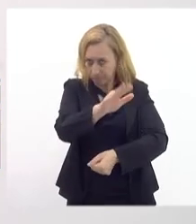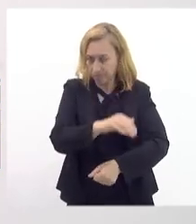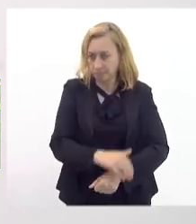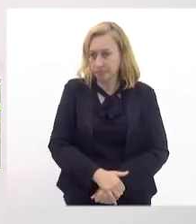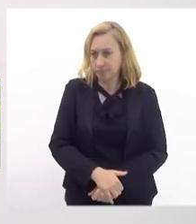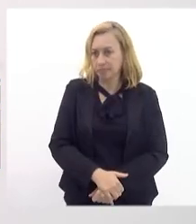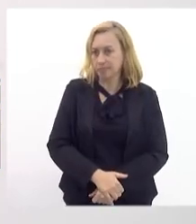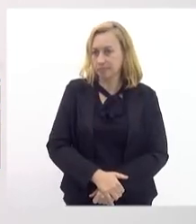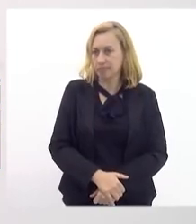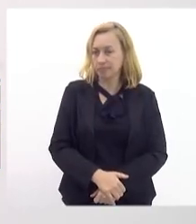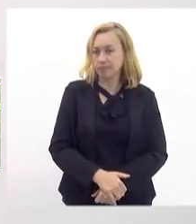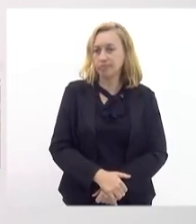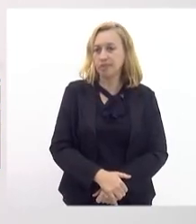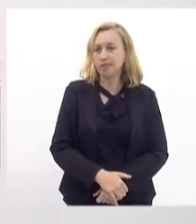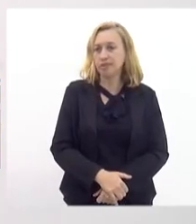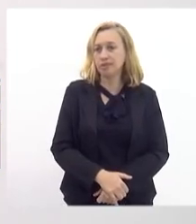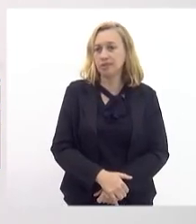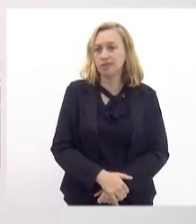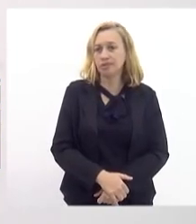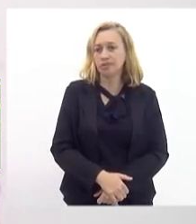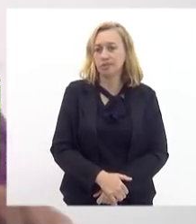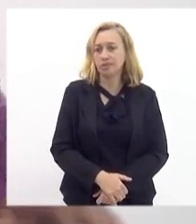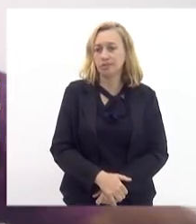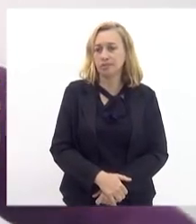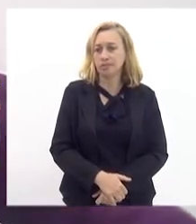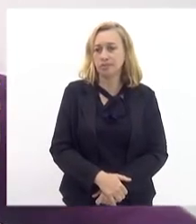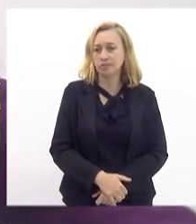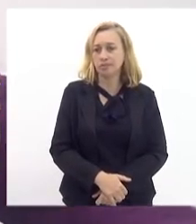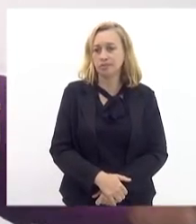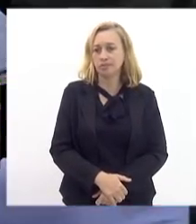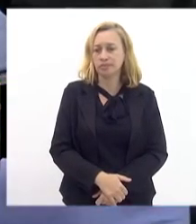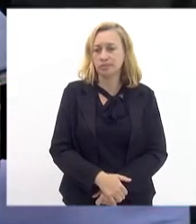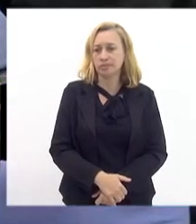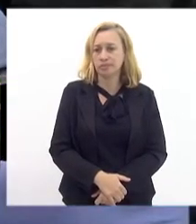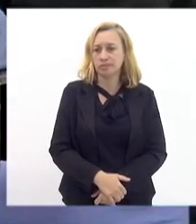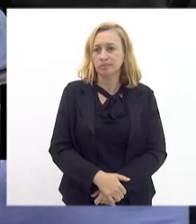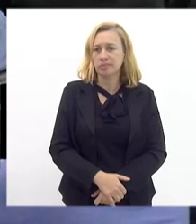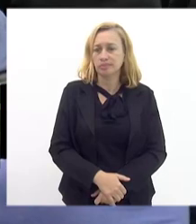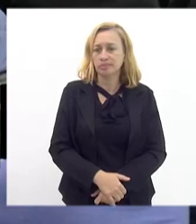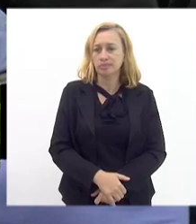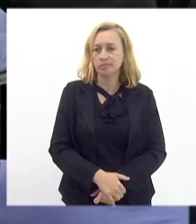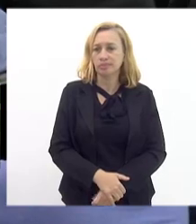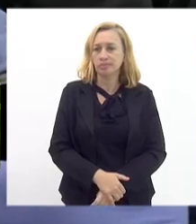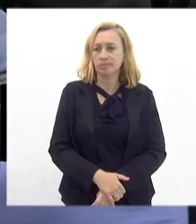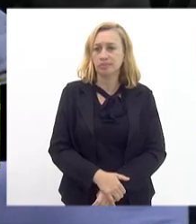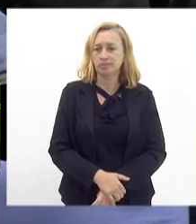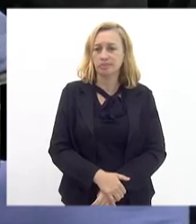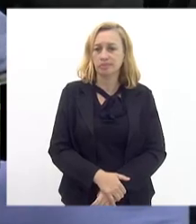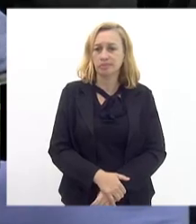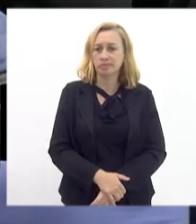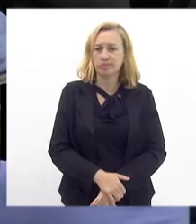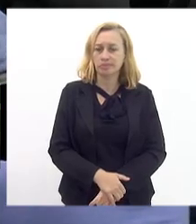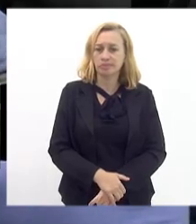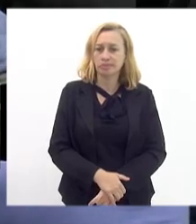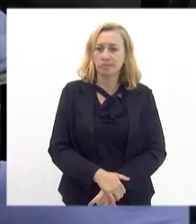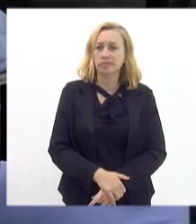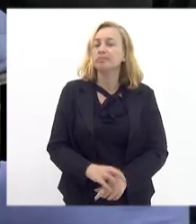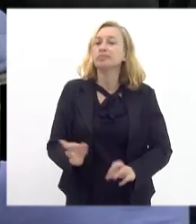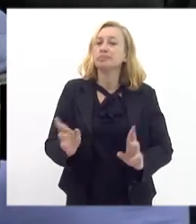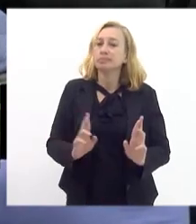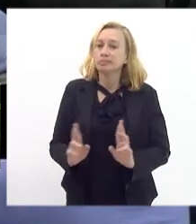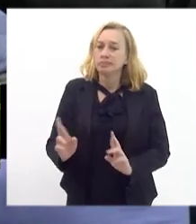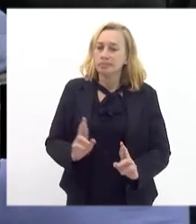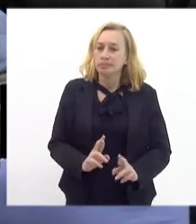eu que você respondesse por favor Felipe essa indagação que eu fiz a guarda por gentileza é bom em relação